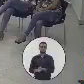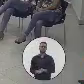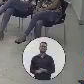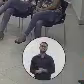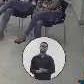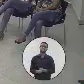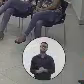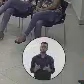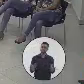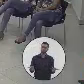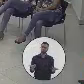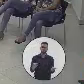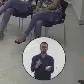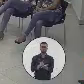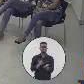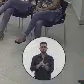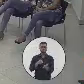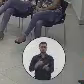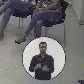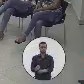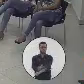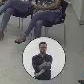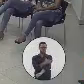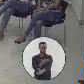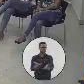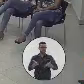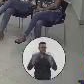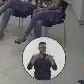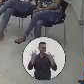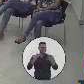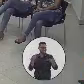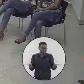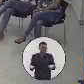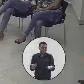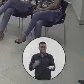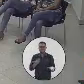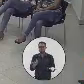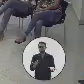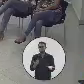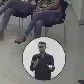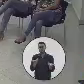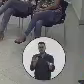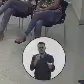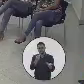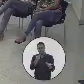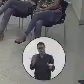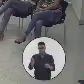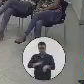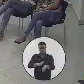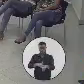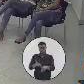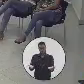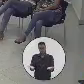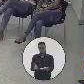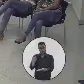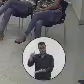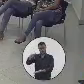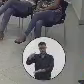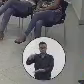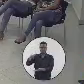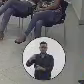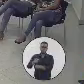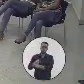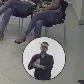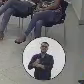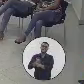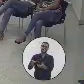nossa resolução. É com muita emoção, muita alegria que eu posso estar neste momento,